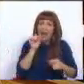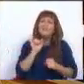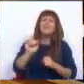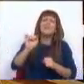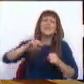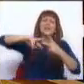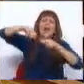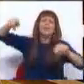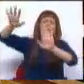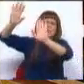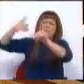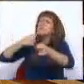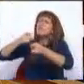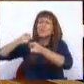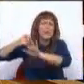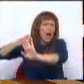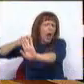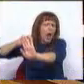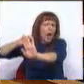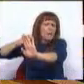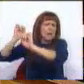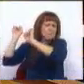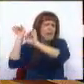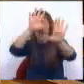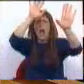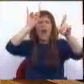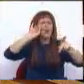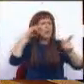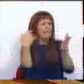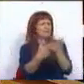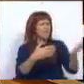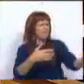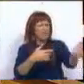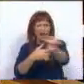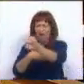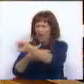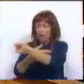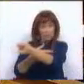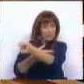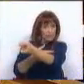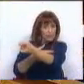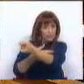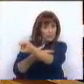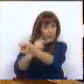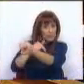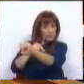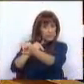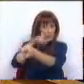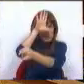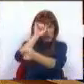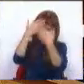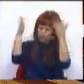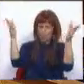autárquicos, indague, mas não levante suspeições que, obviamente, neste regime, nem